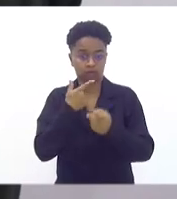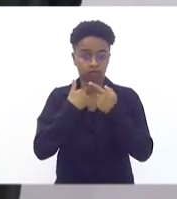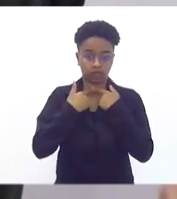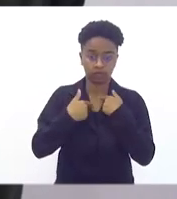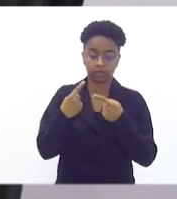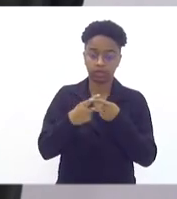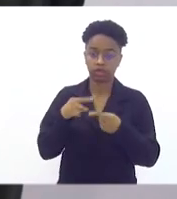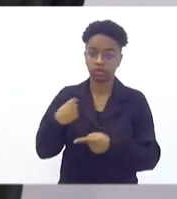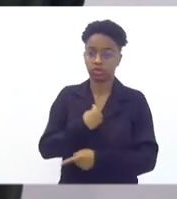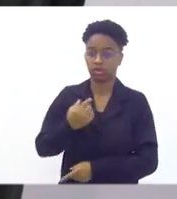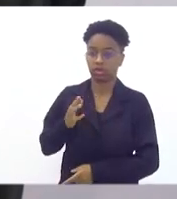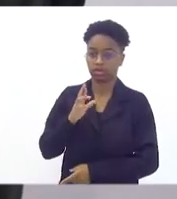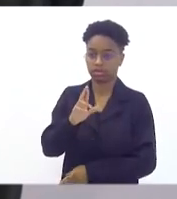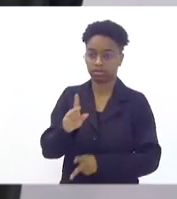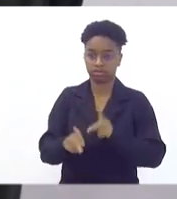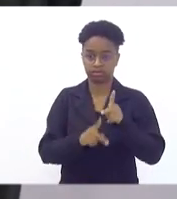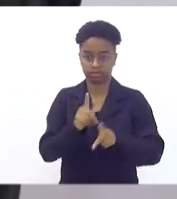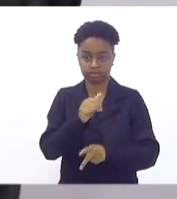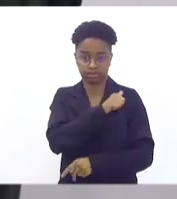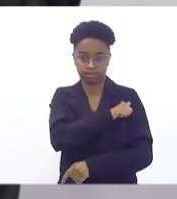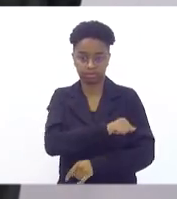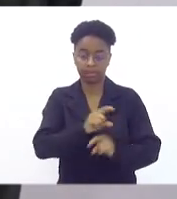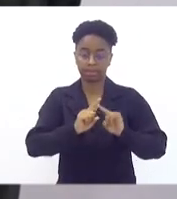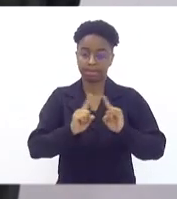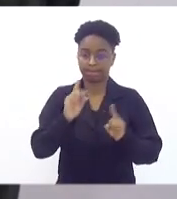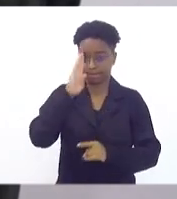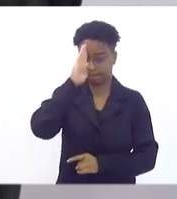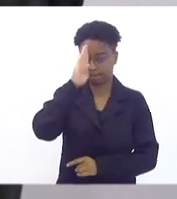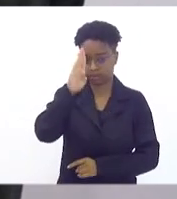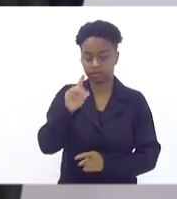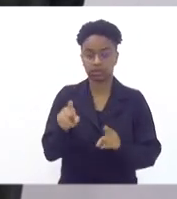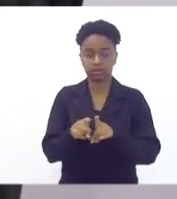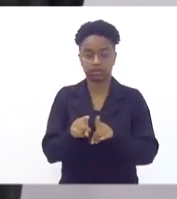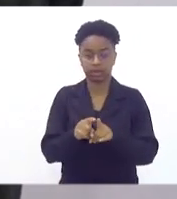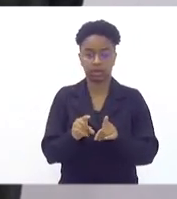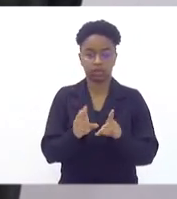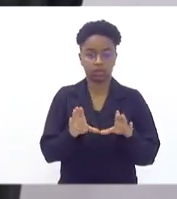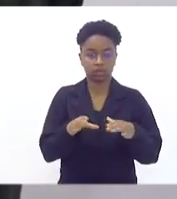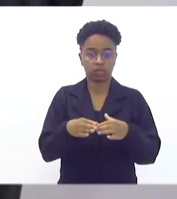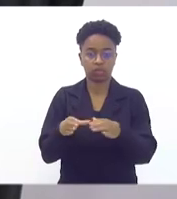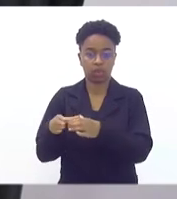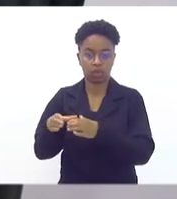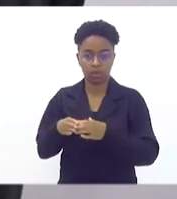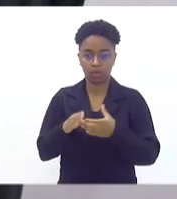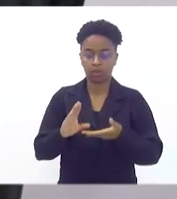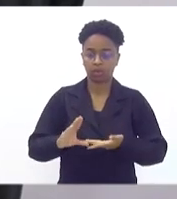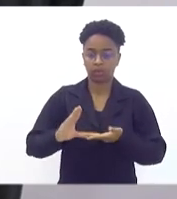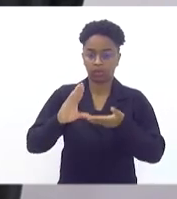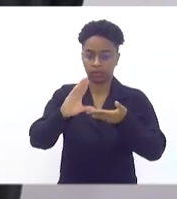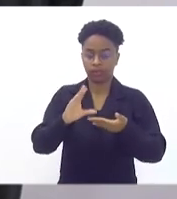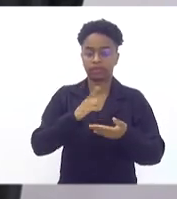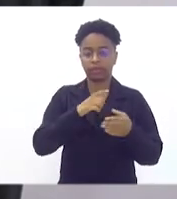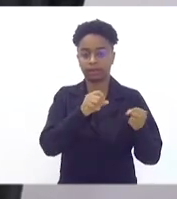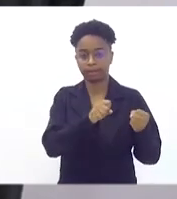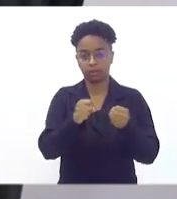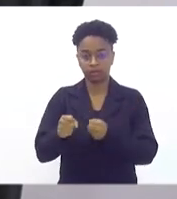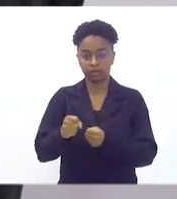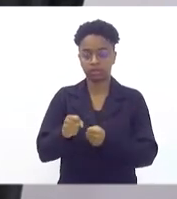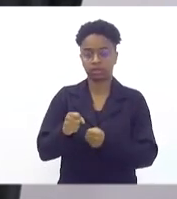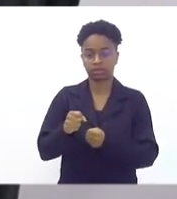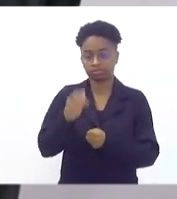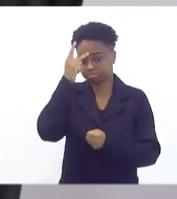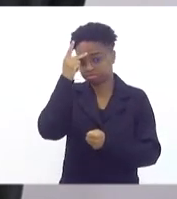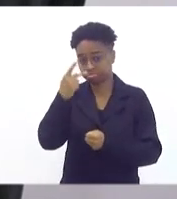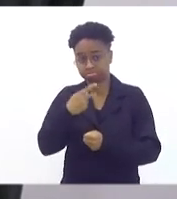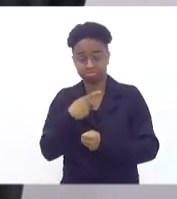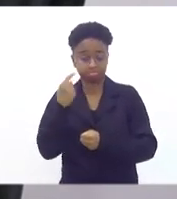aqui estamos representando o povo do Rio de Janeiro mas sobretudo pelos próprios é conselheiros que tem o poder de autocrítica e deliberação